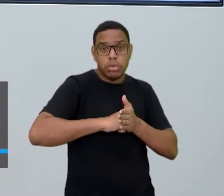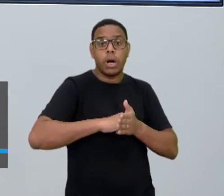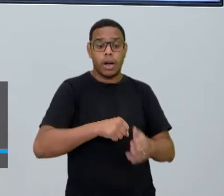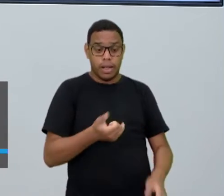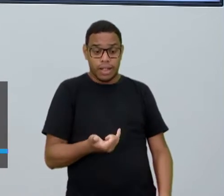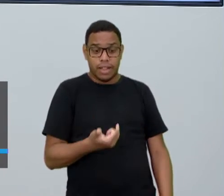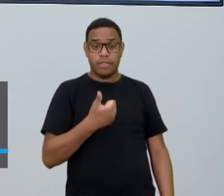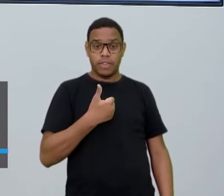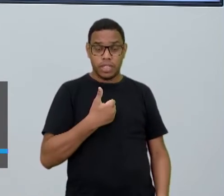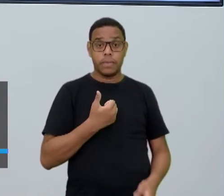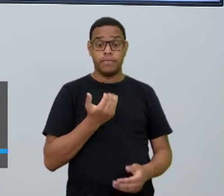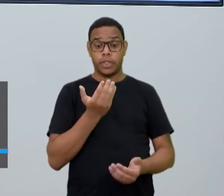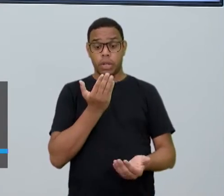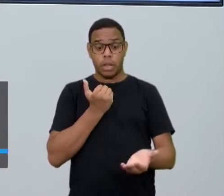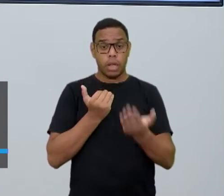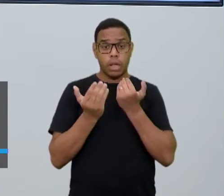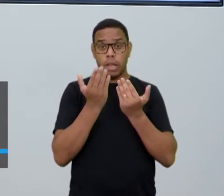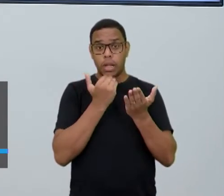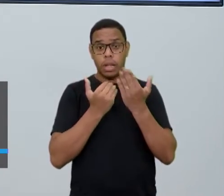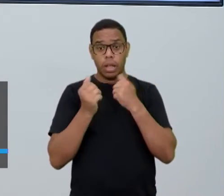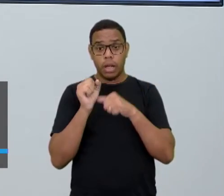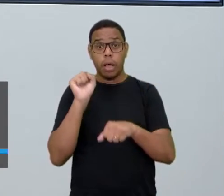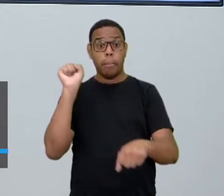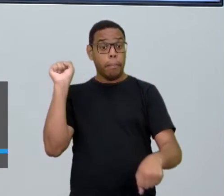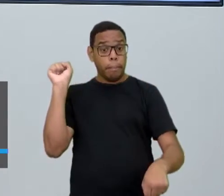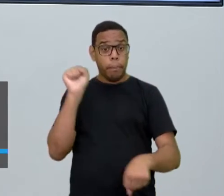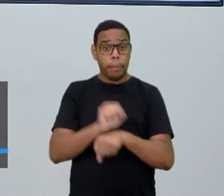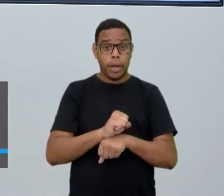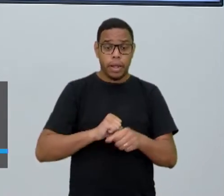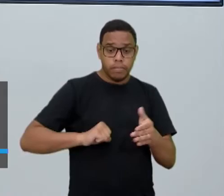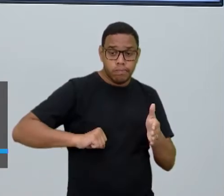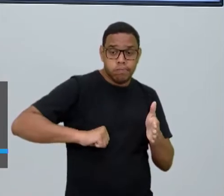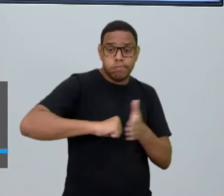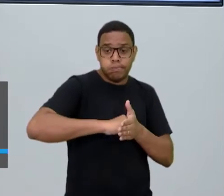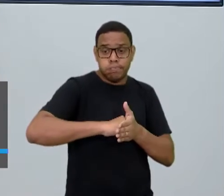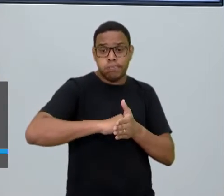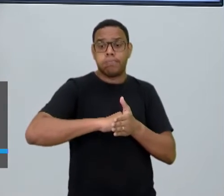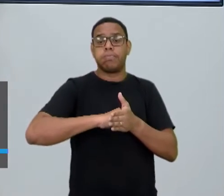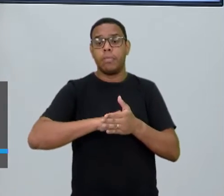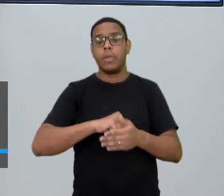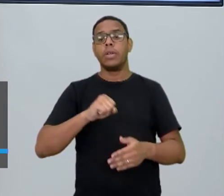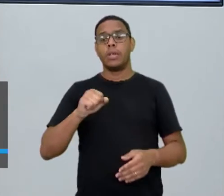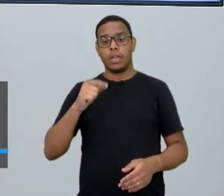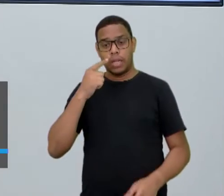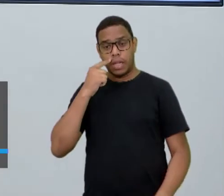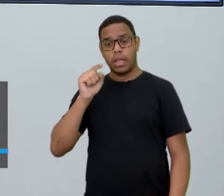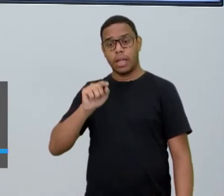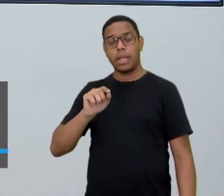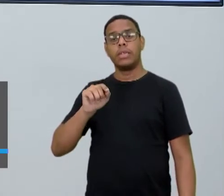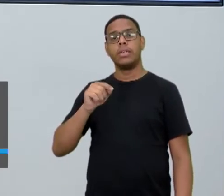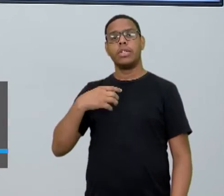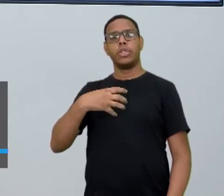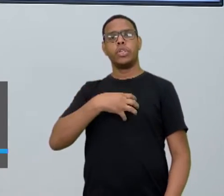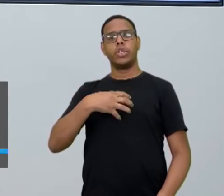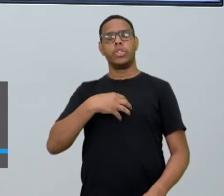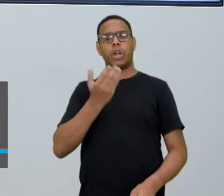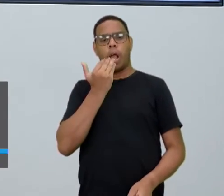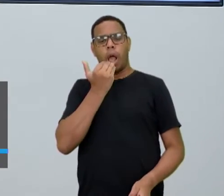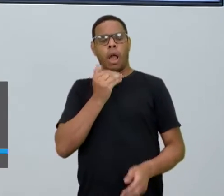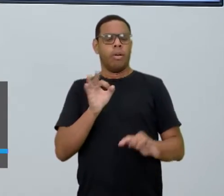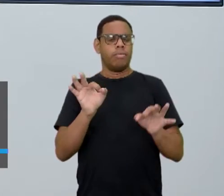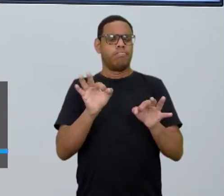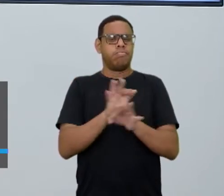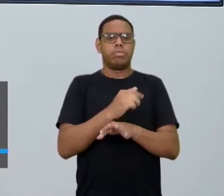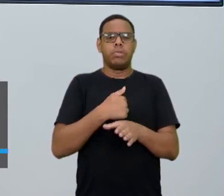de comer. Então, aí, a leptina é importante justamente aqui, olha, para estimulação da saciedade.